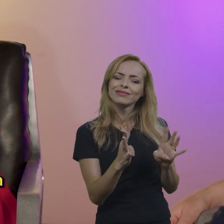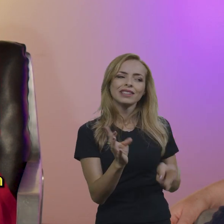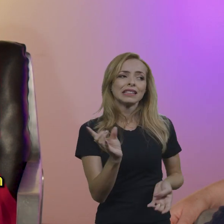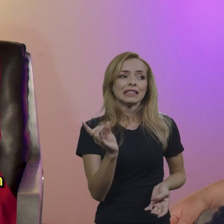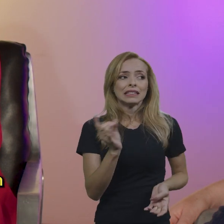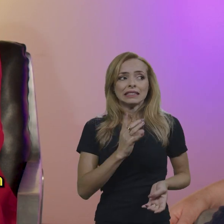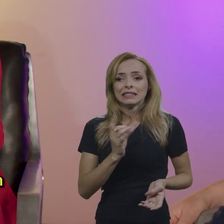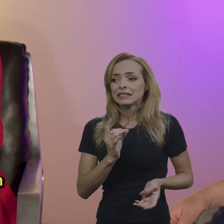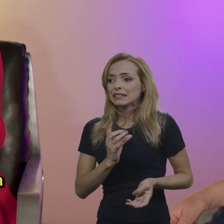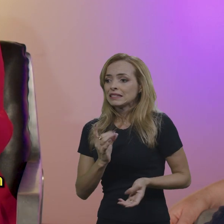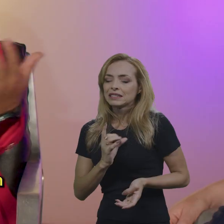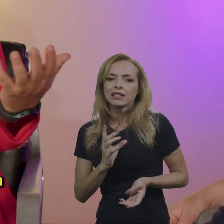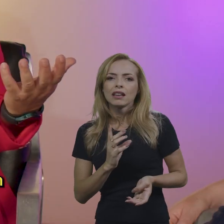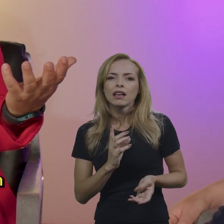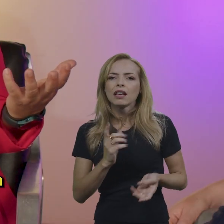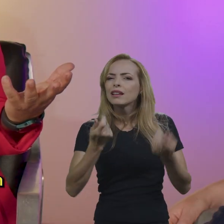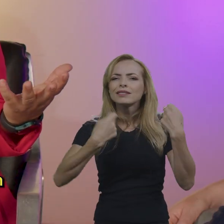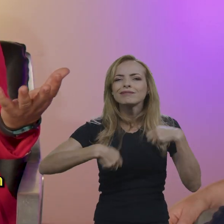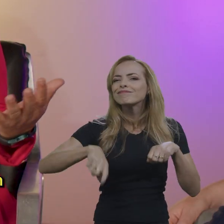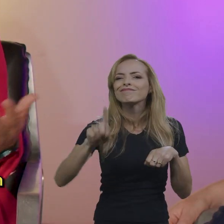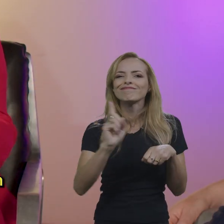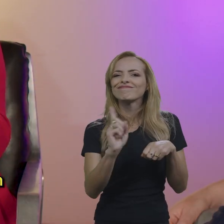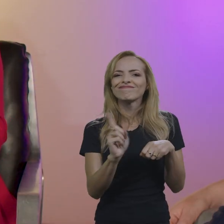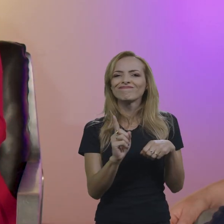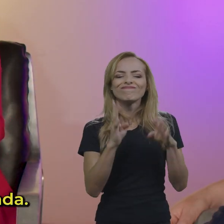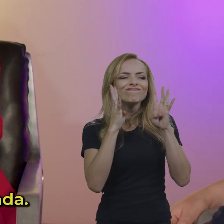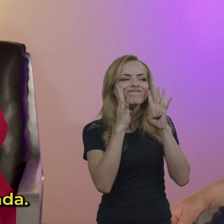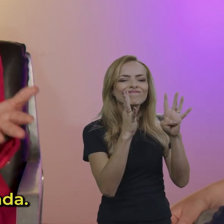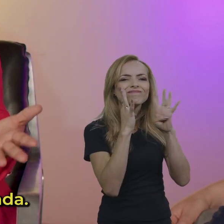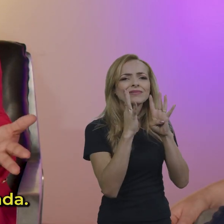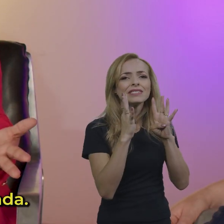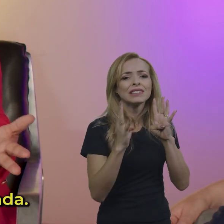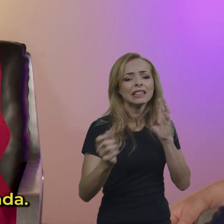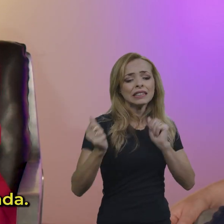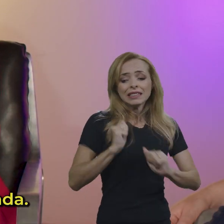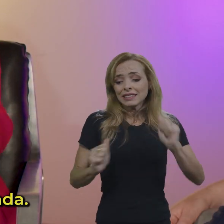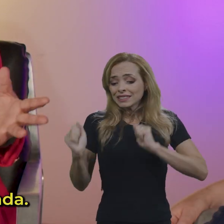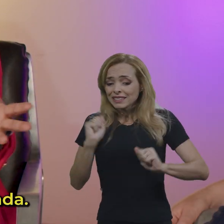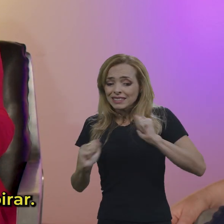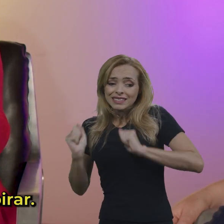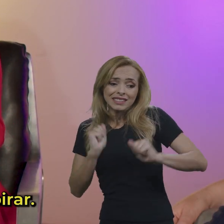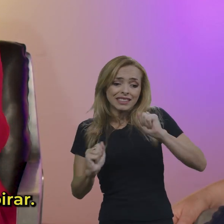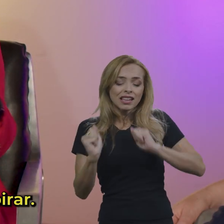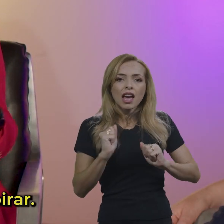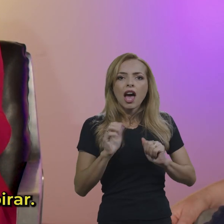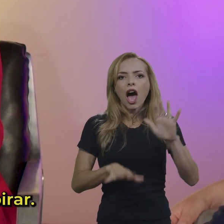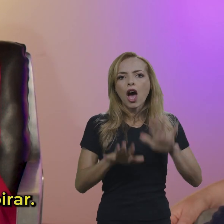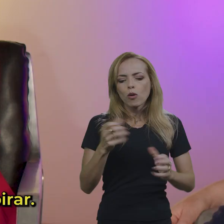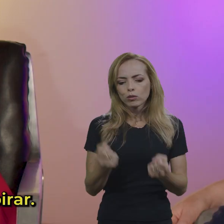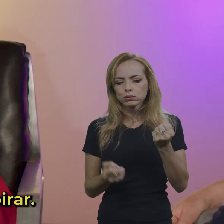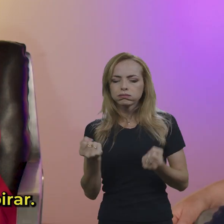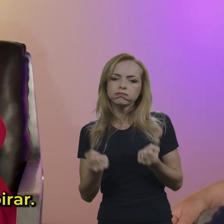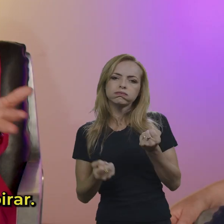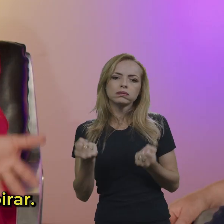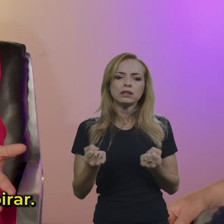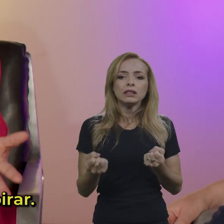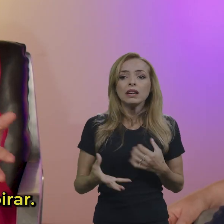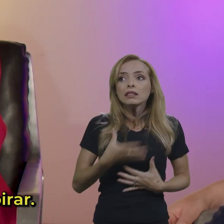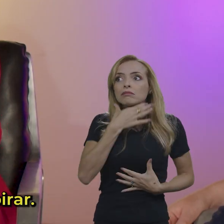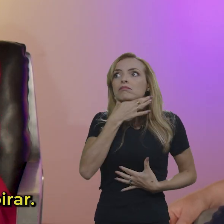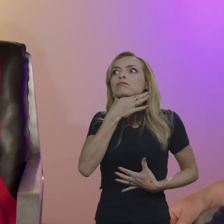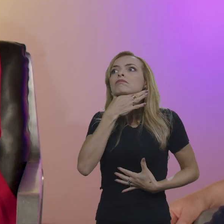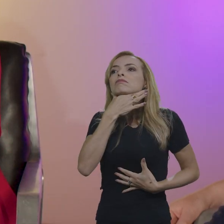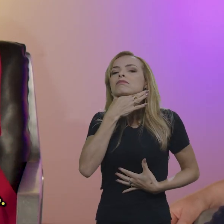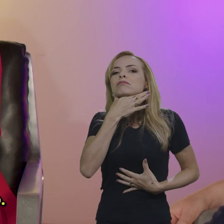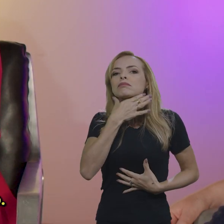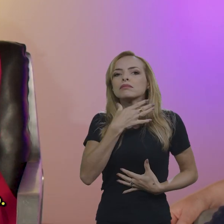tenha medo, qualquer um que está passando por isso. Uma crise de ansiedade vem do nada, você está dirigindo, de repente você não consegue